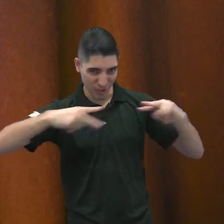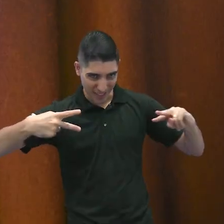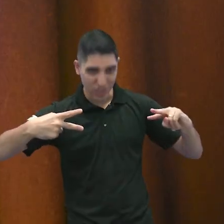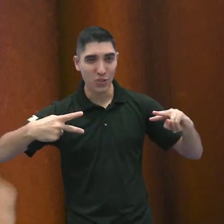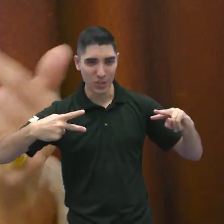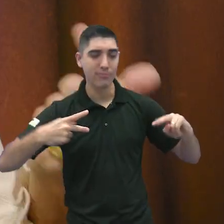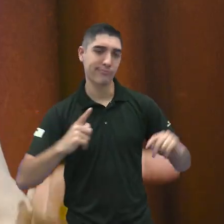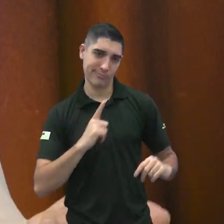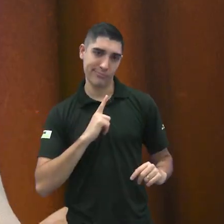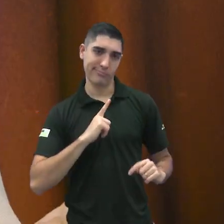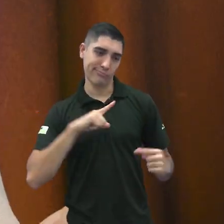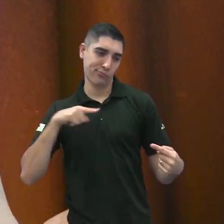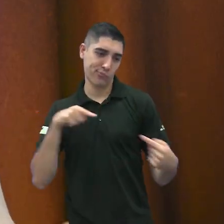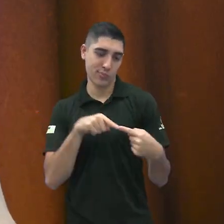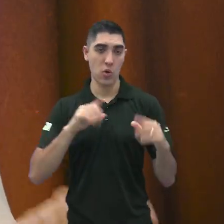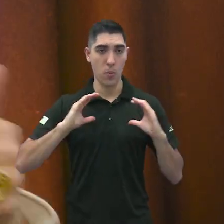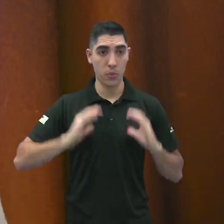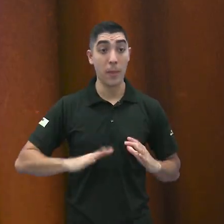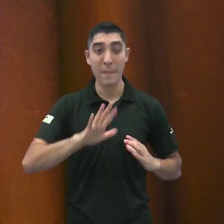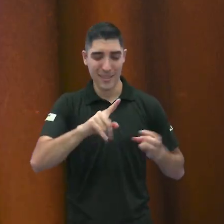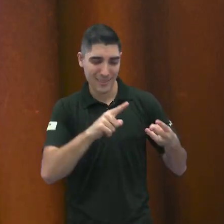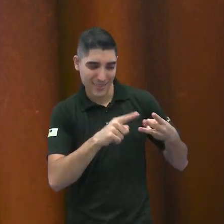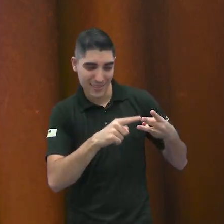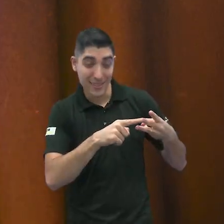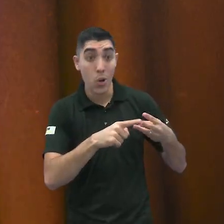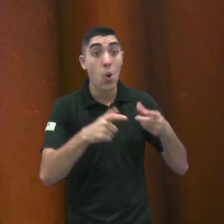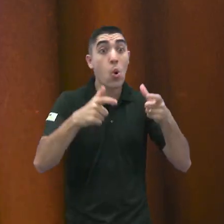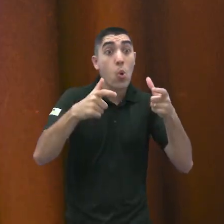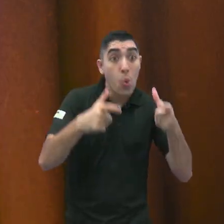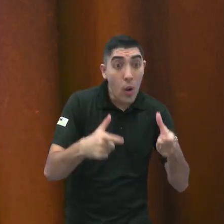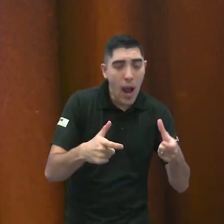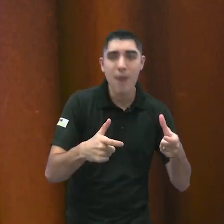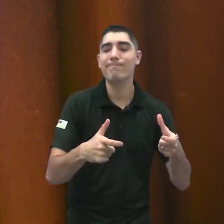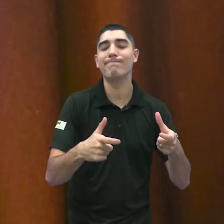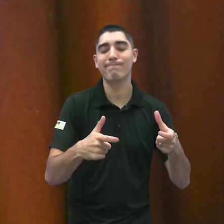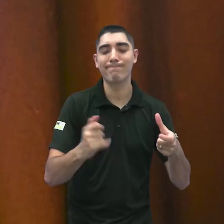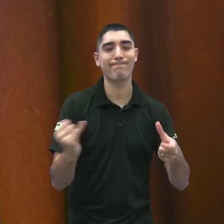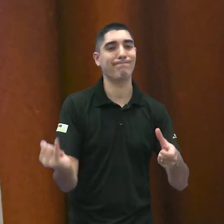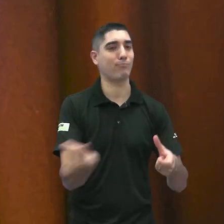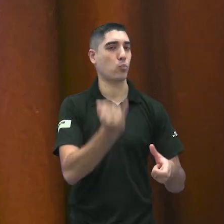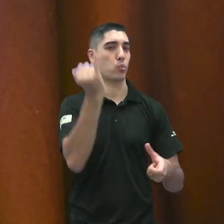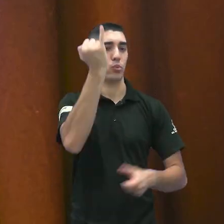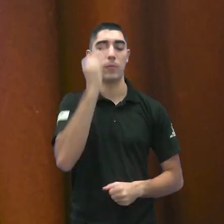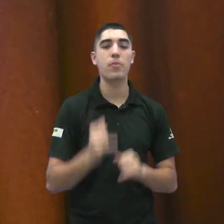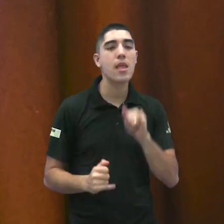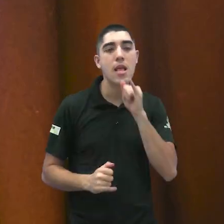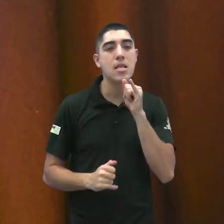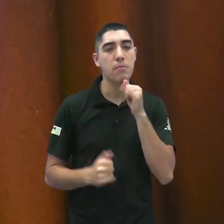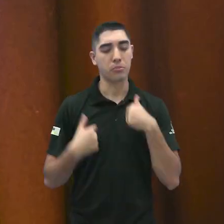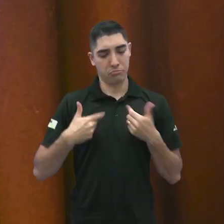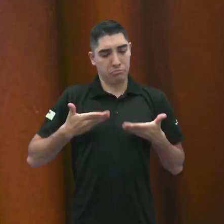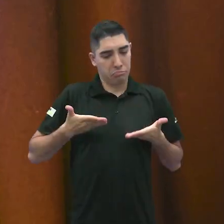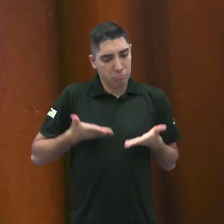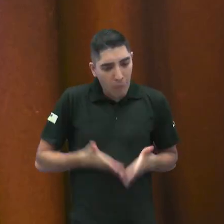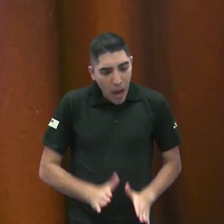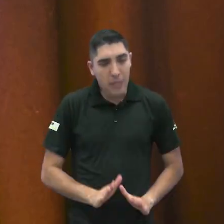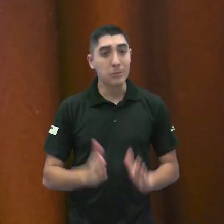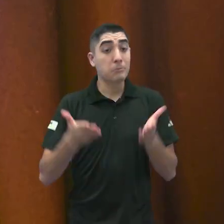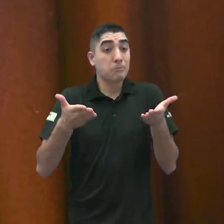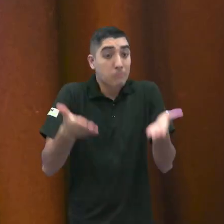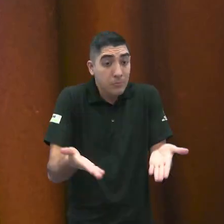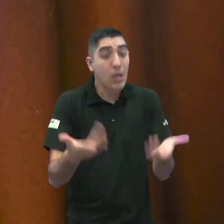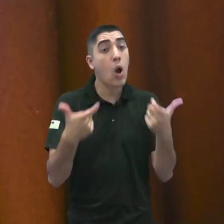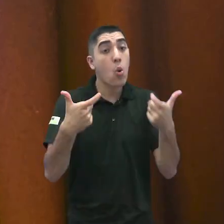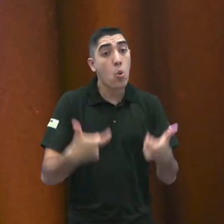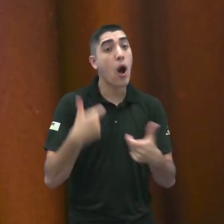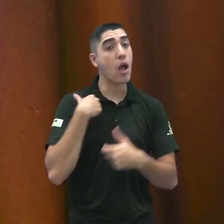bastante desse comportamento, mas isso que você trouxe do ambiente é muito importante, porque a gente nasce e a gente busca a